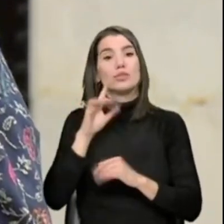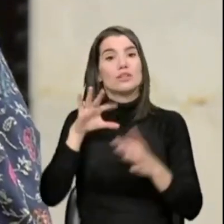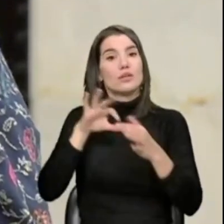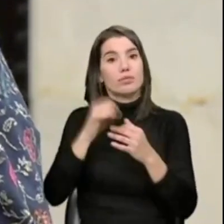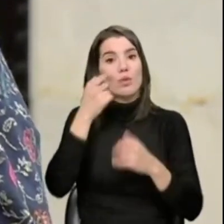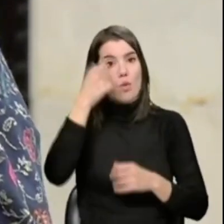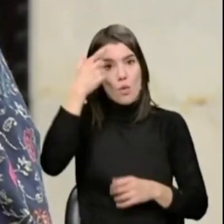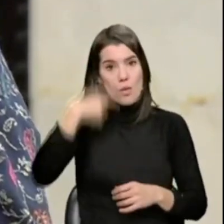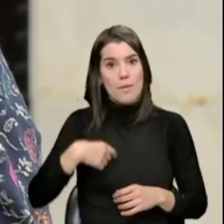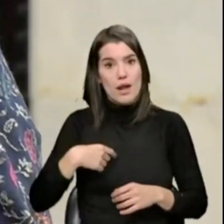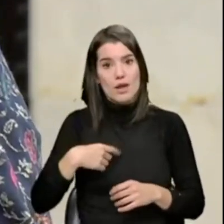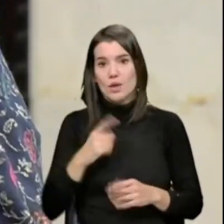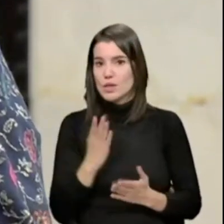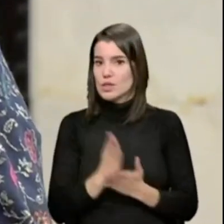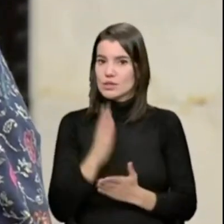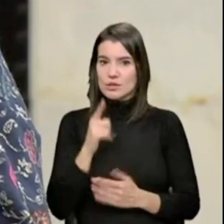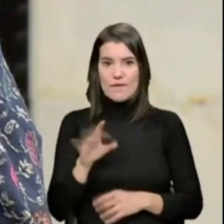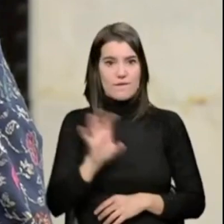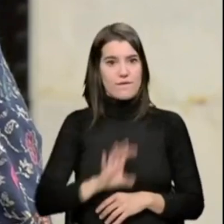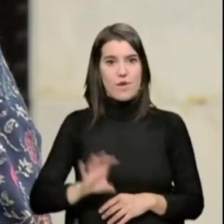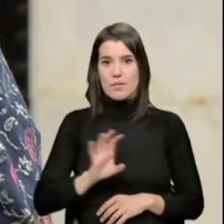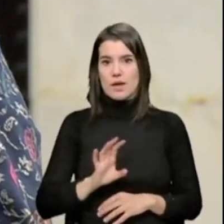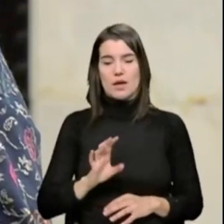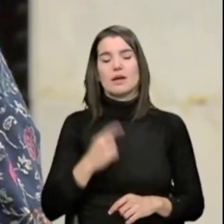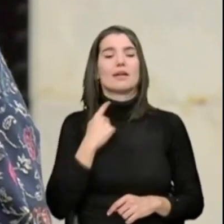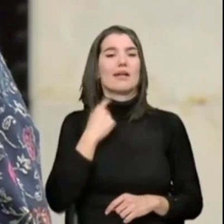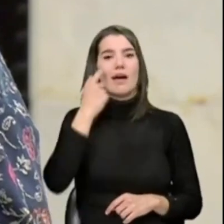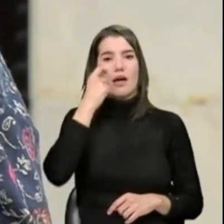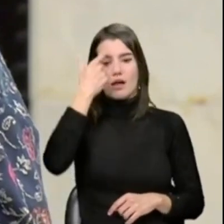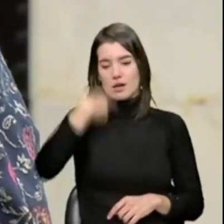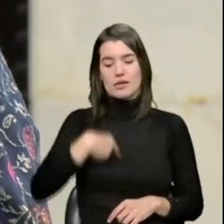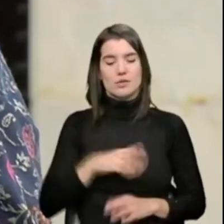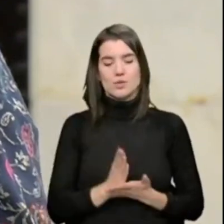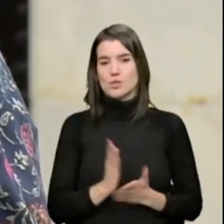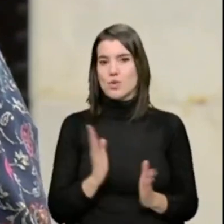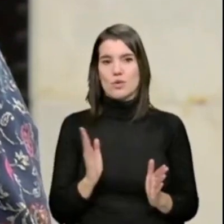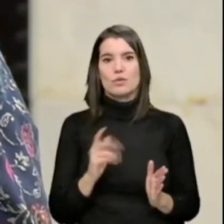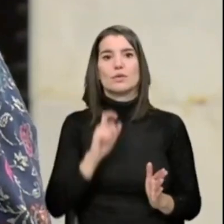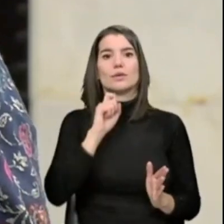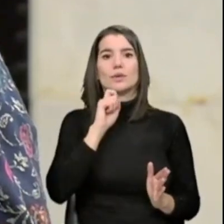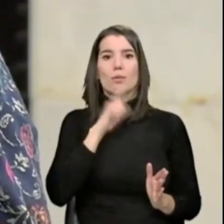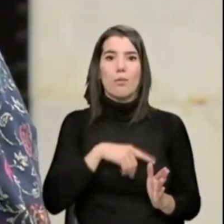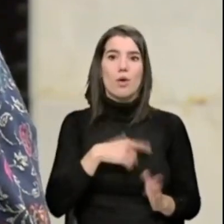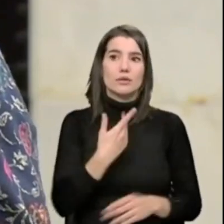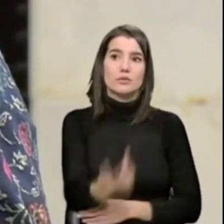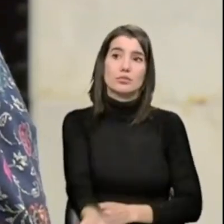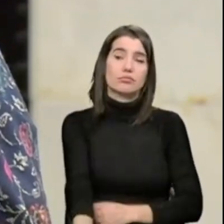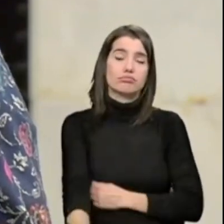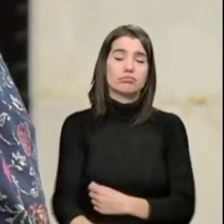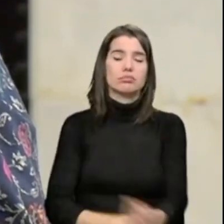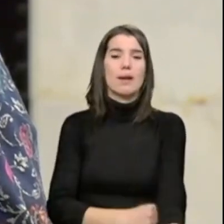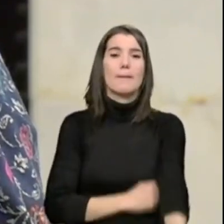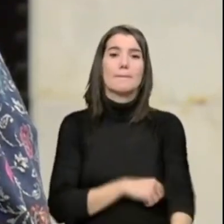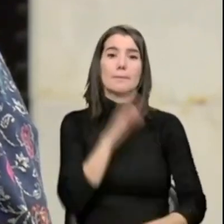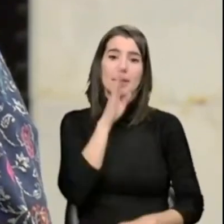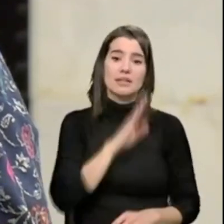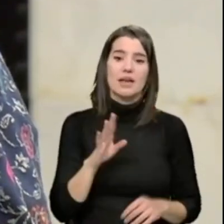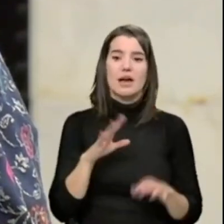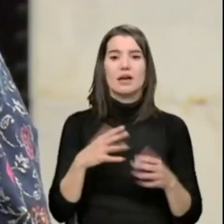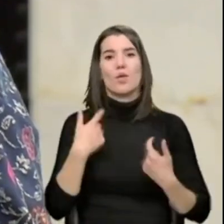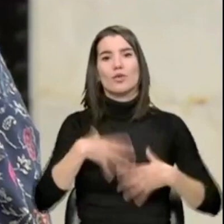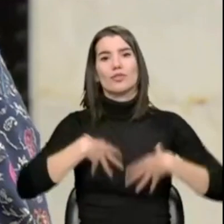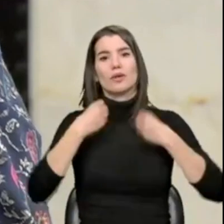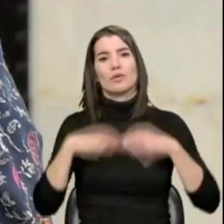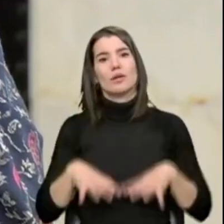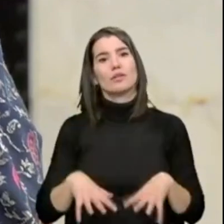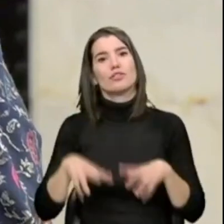é só nessa forma de ser humano que eu poderei praticar ou crescer espiritualmente a